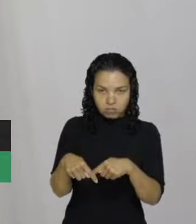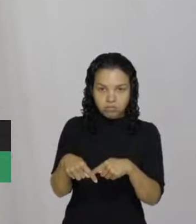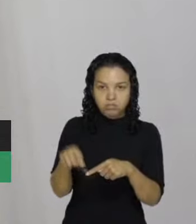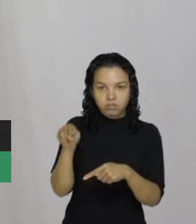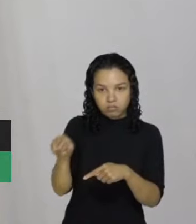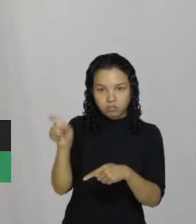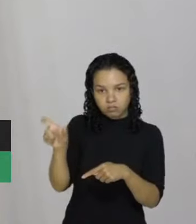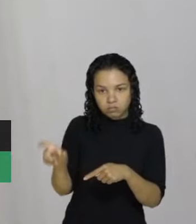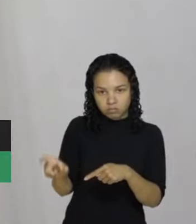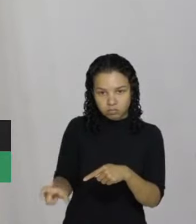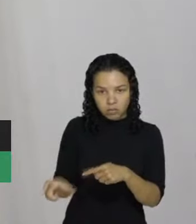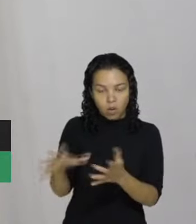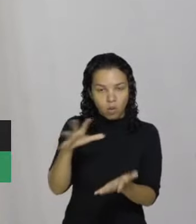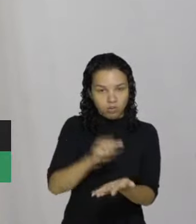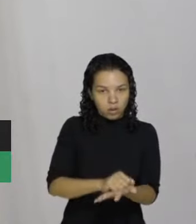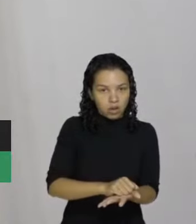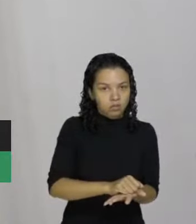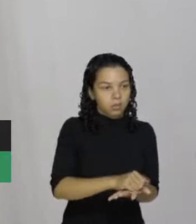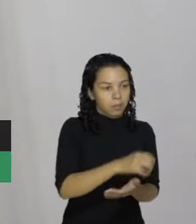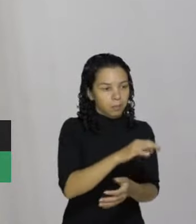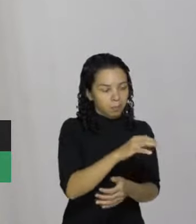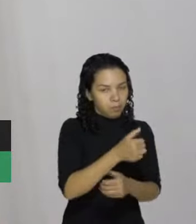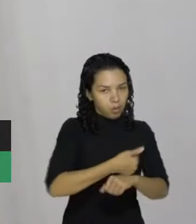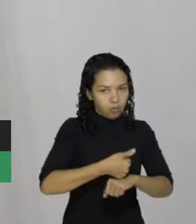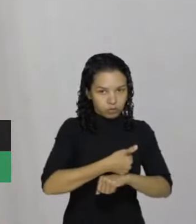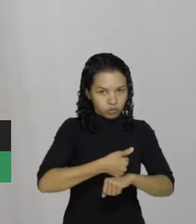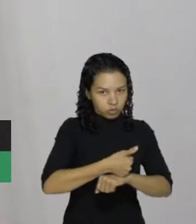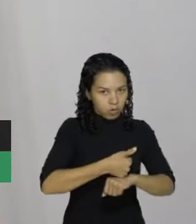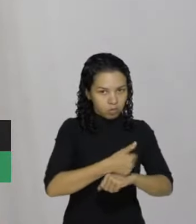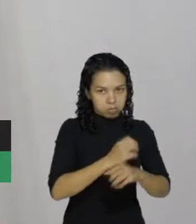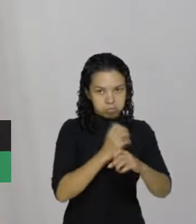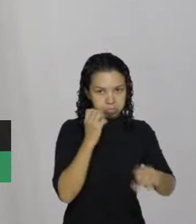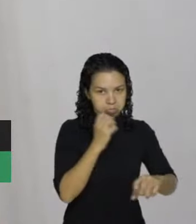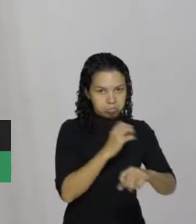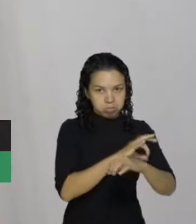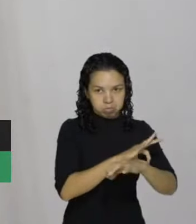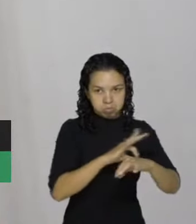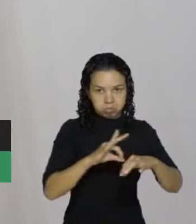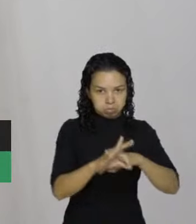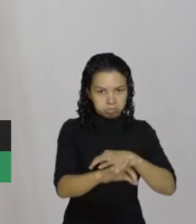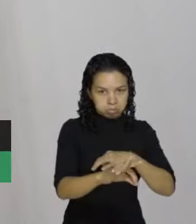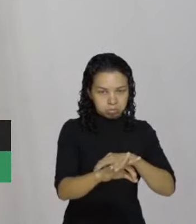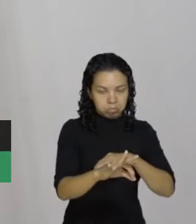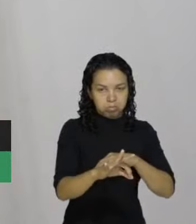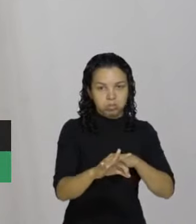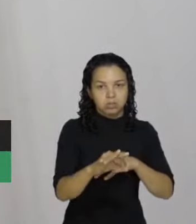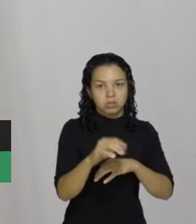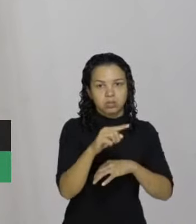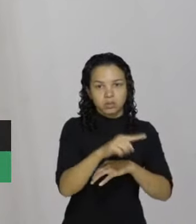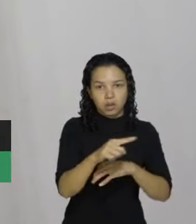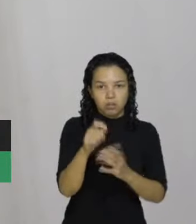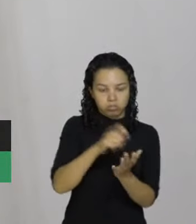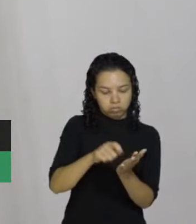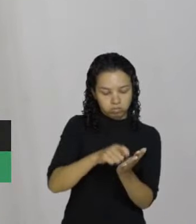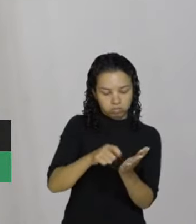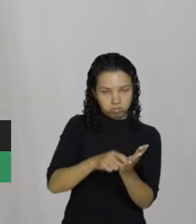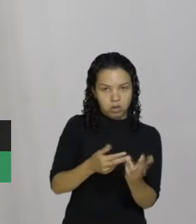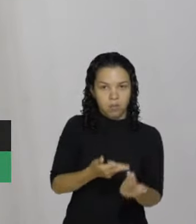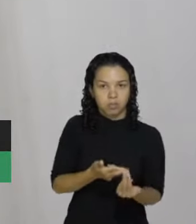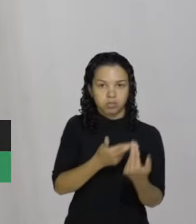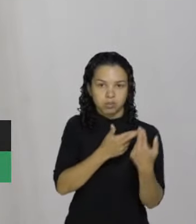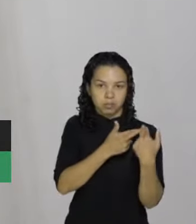ele contrata um profissional de engenharia ou arquitetura que emite uma anotação de responsabilidade técnica,